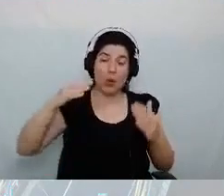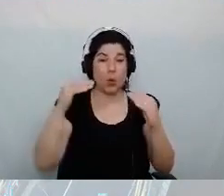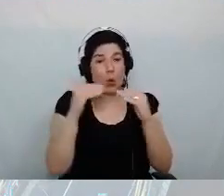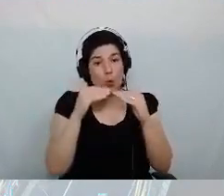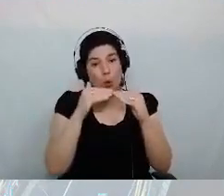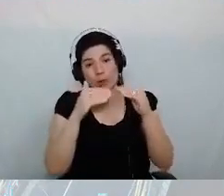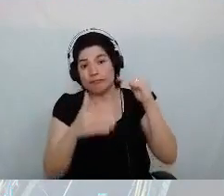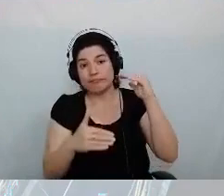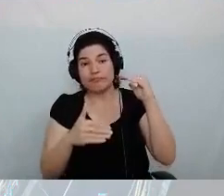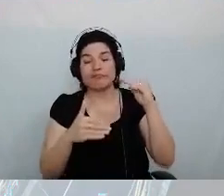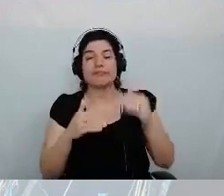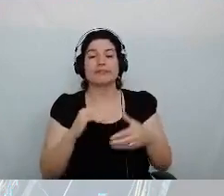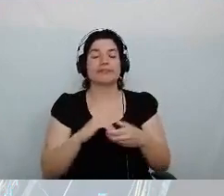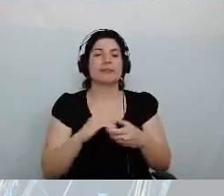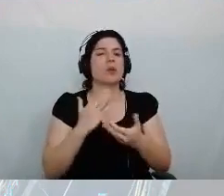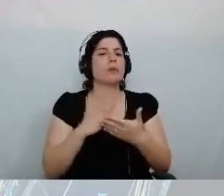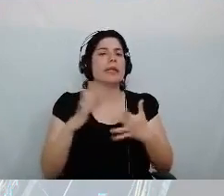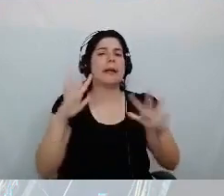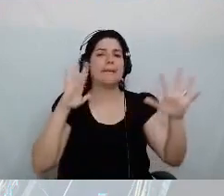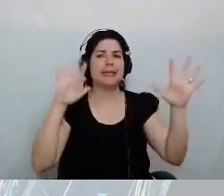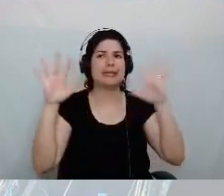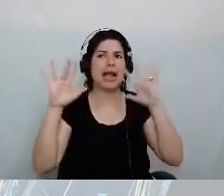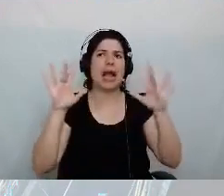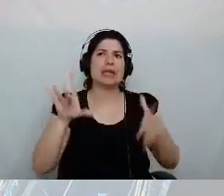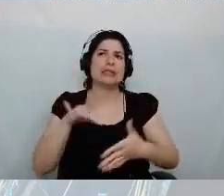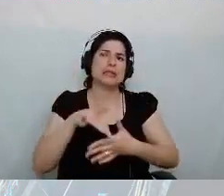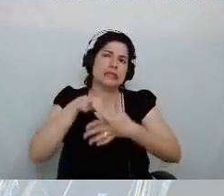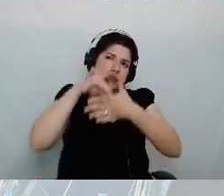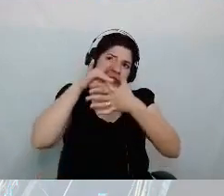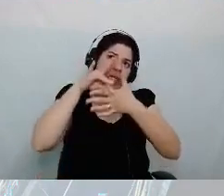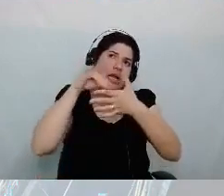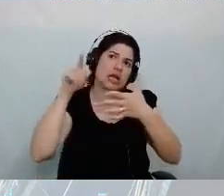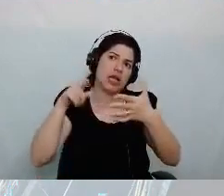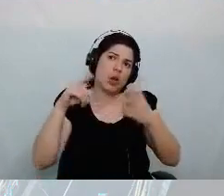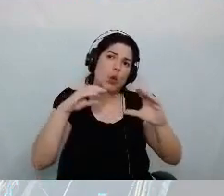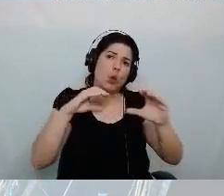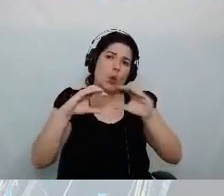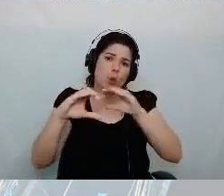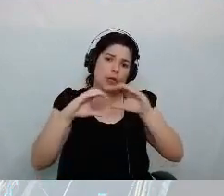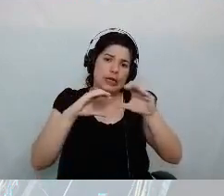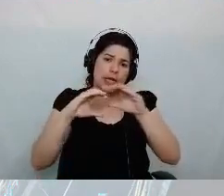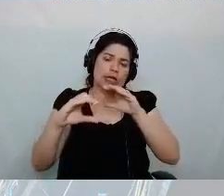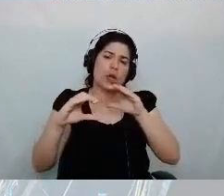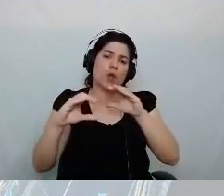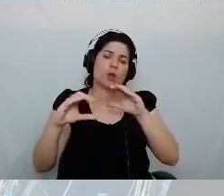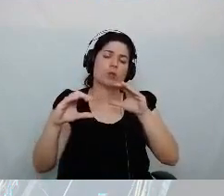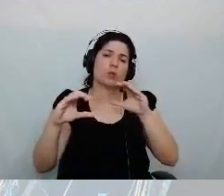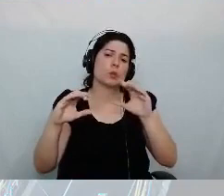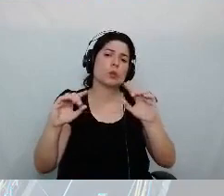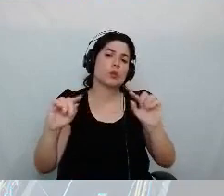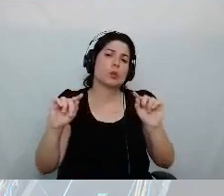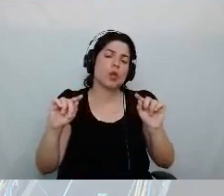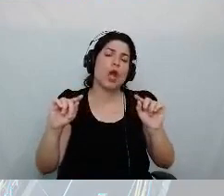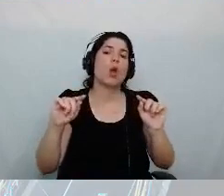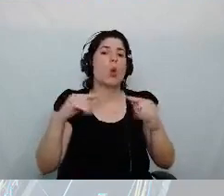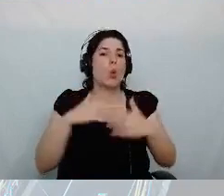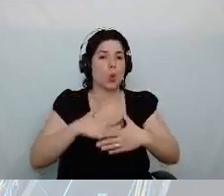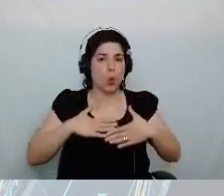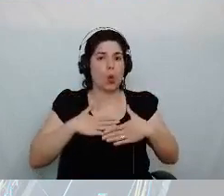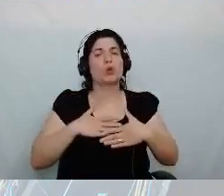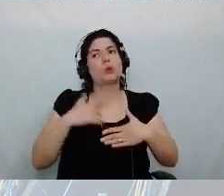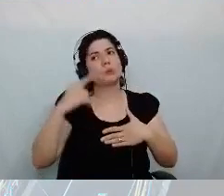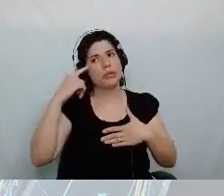Quando a gente começa a pensar em liderança, quando a gente começa a falar de comunicação, eu gosto de pegar